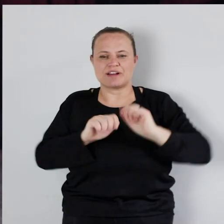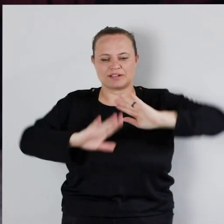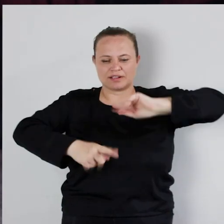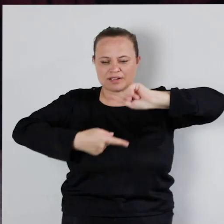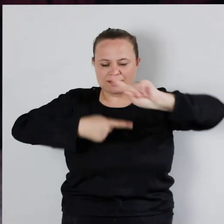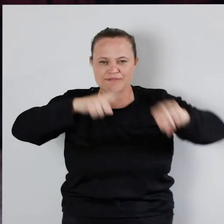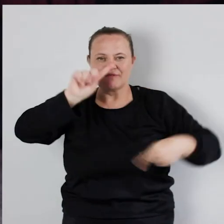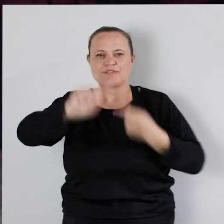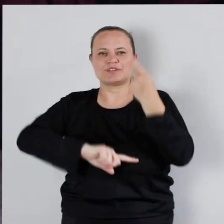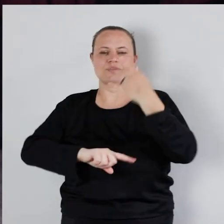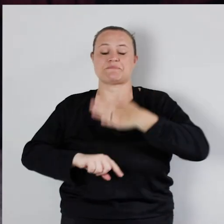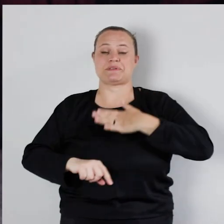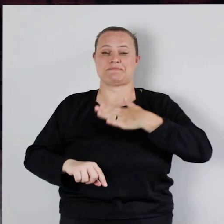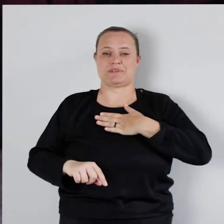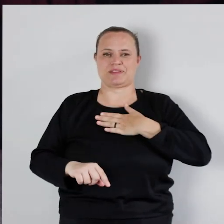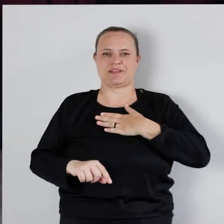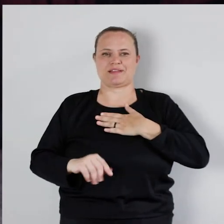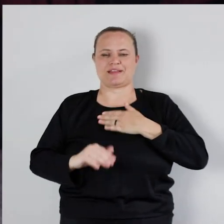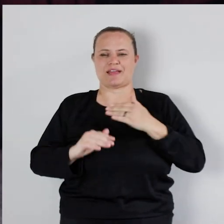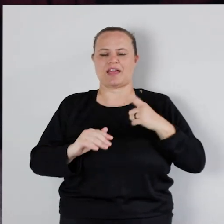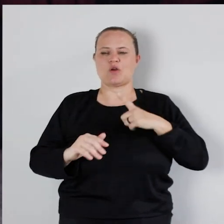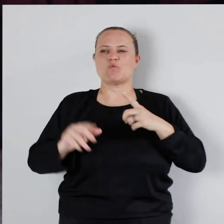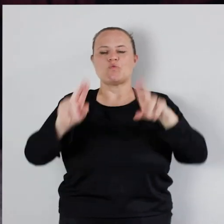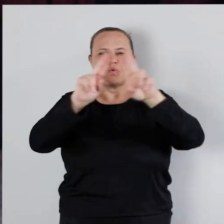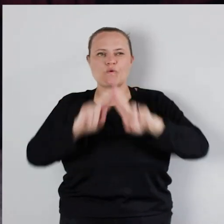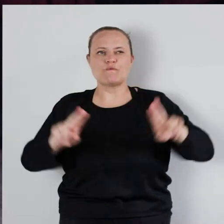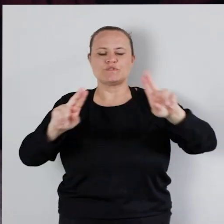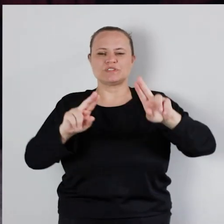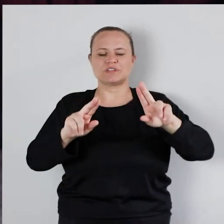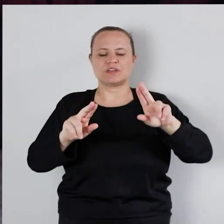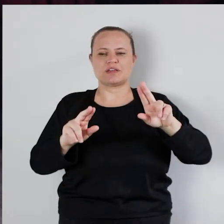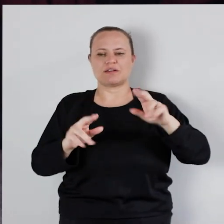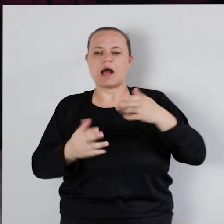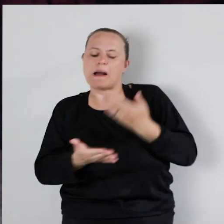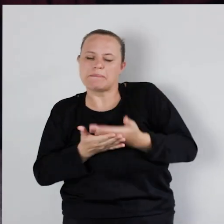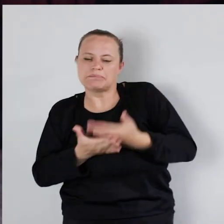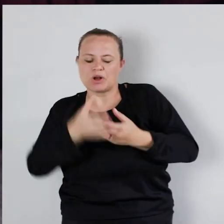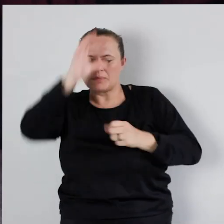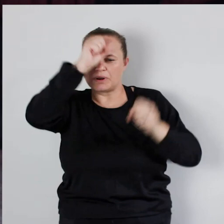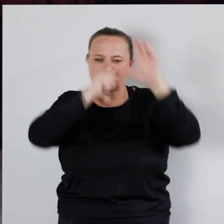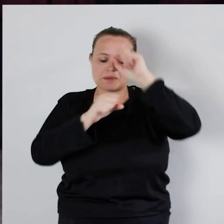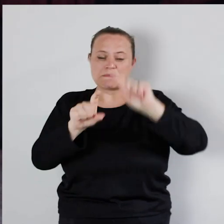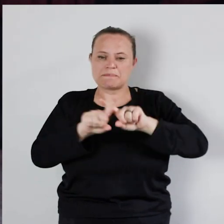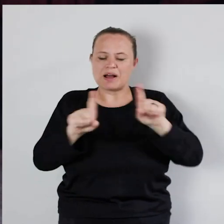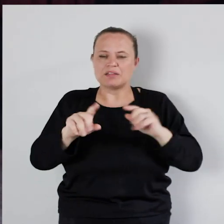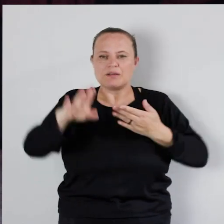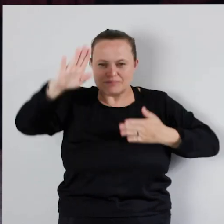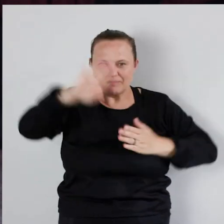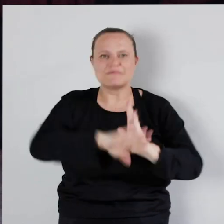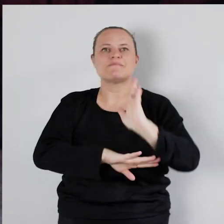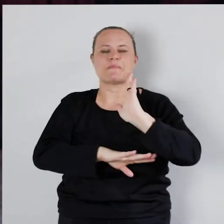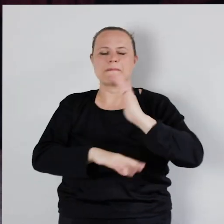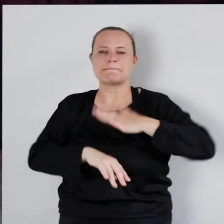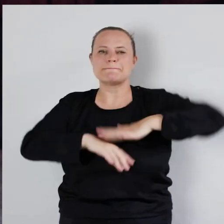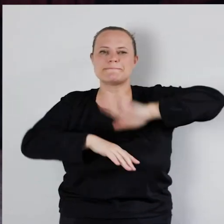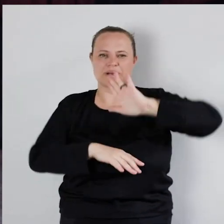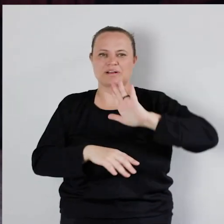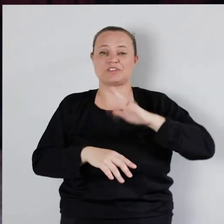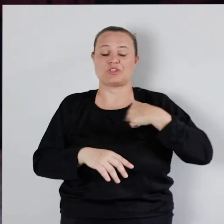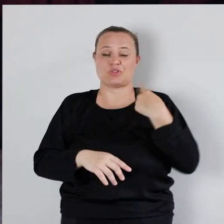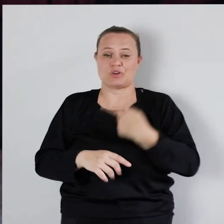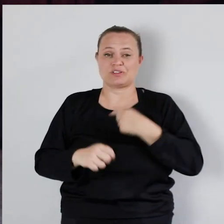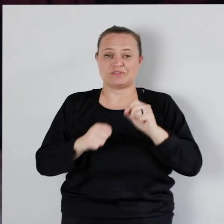pesquisadores sérios e que proporcionavam crescimento para mim, para além do que eu tinha na UFSC, dos próprios colegas,